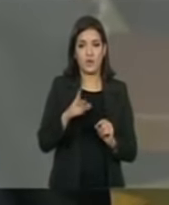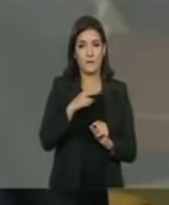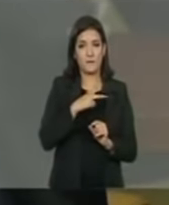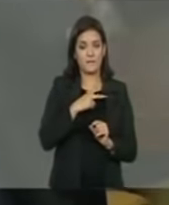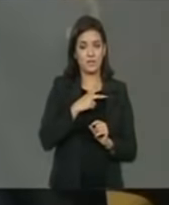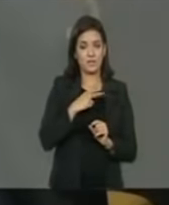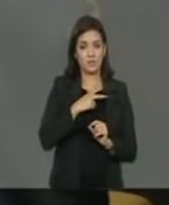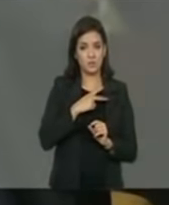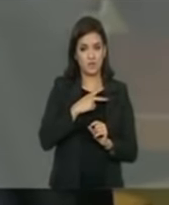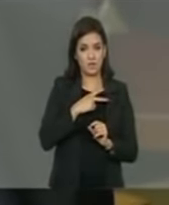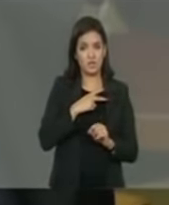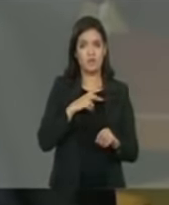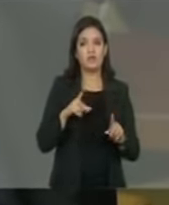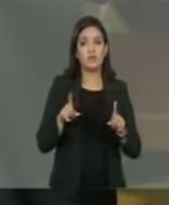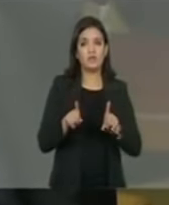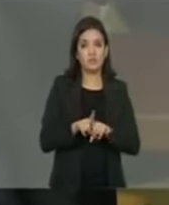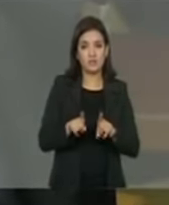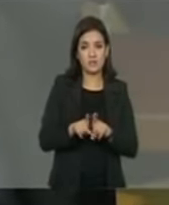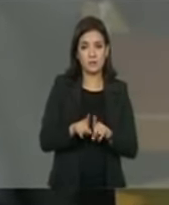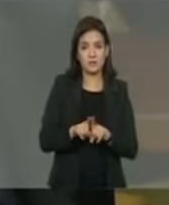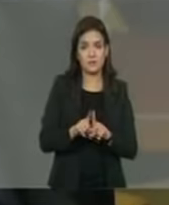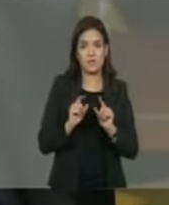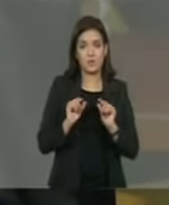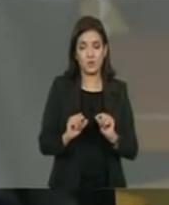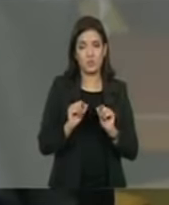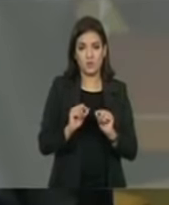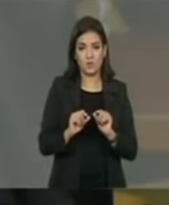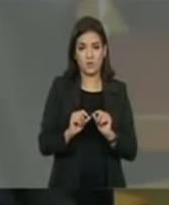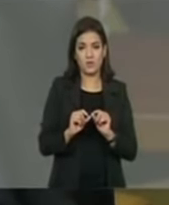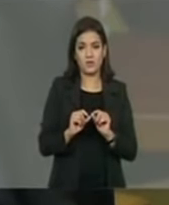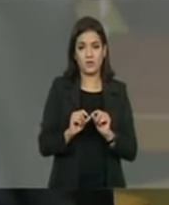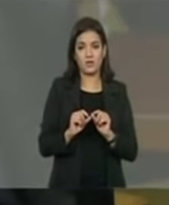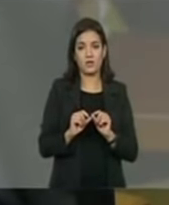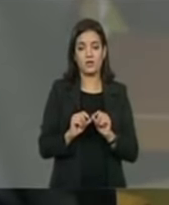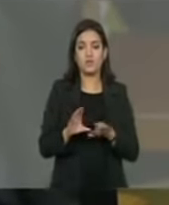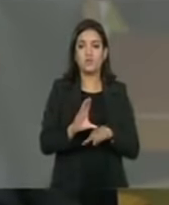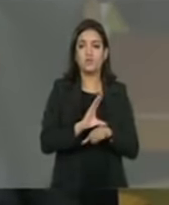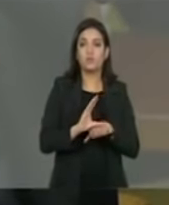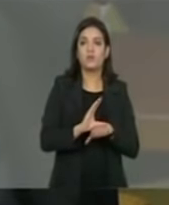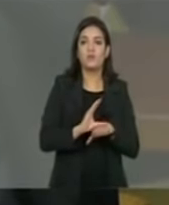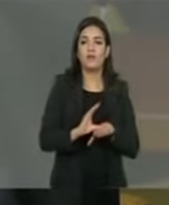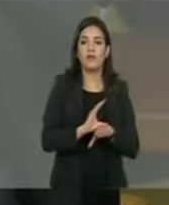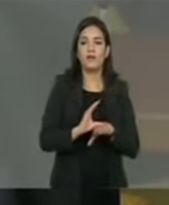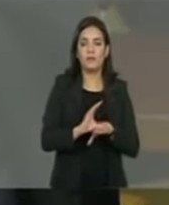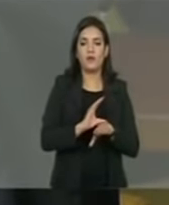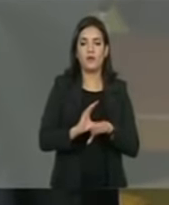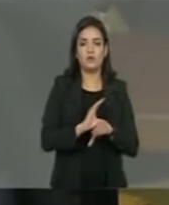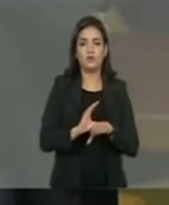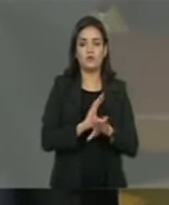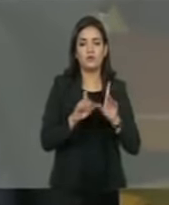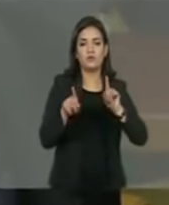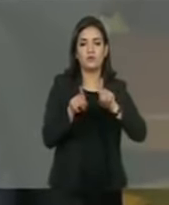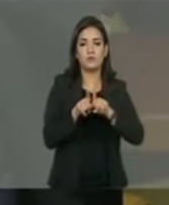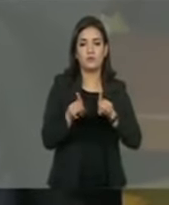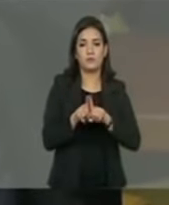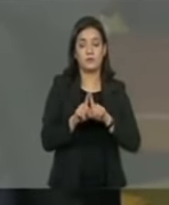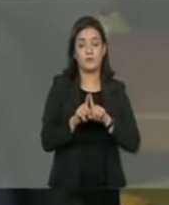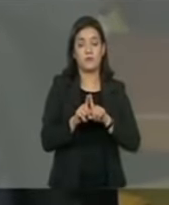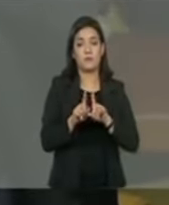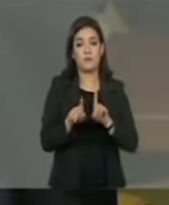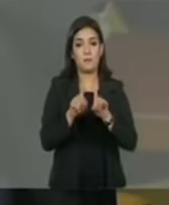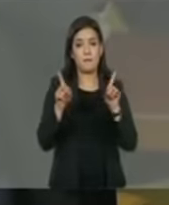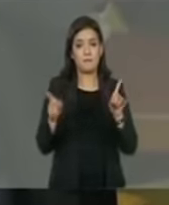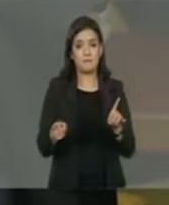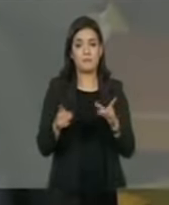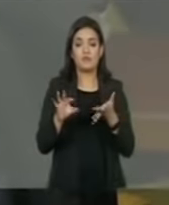singularidade do constitucionalismo democrático brasileiro assinado para